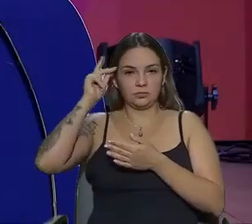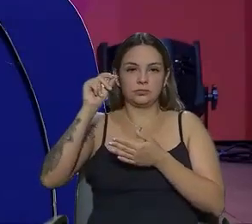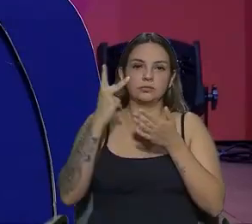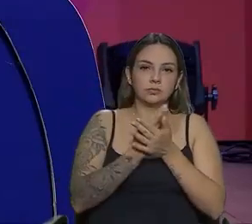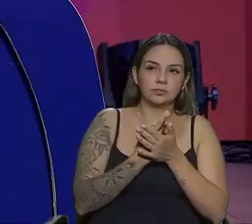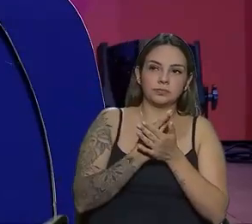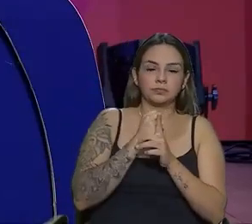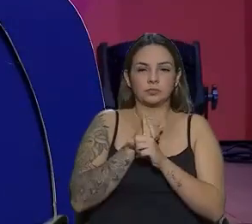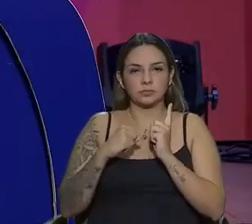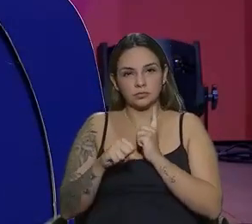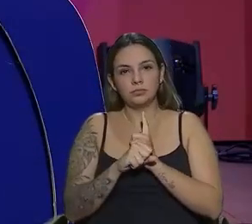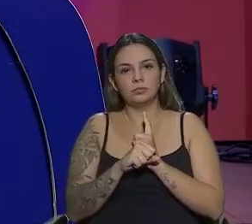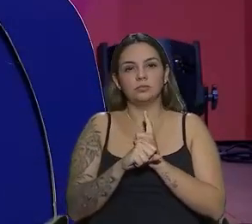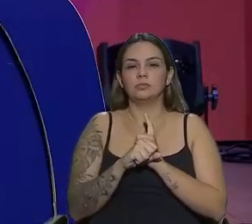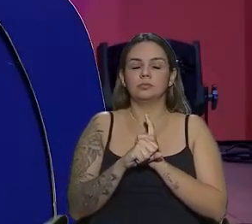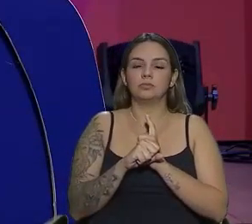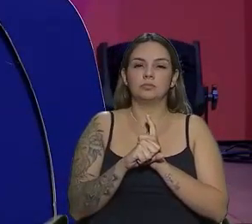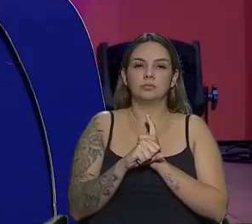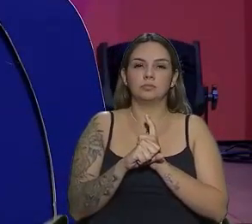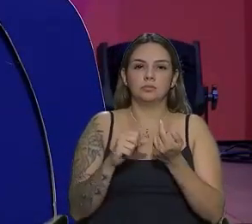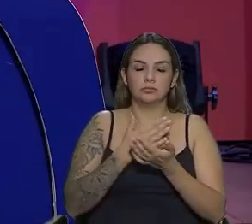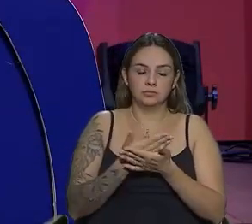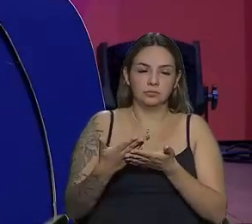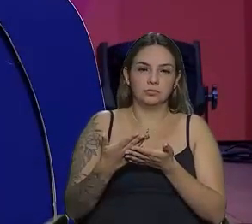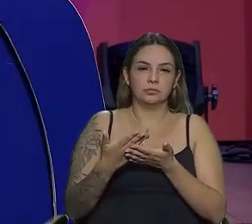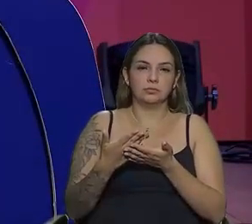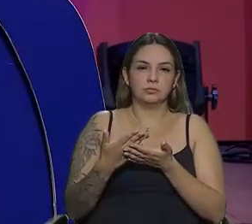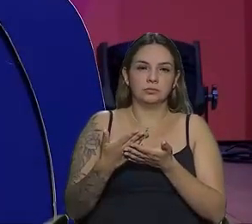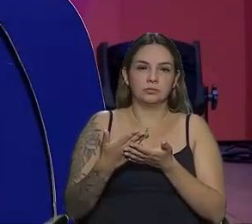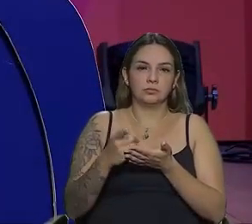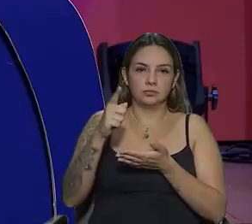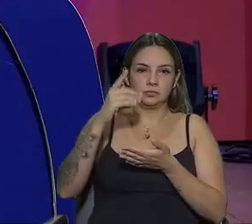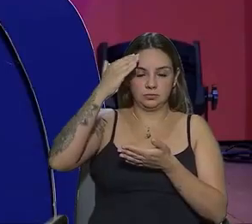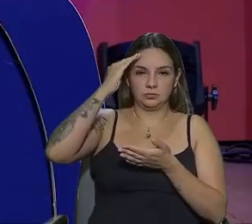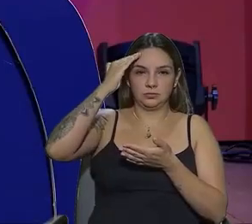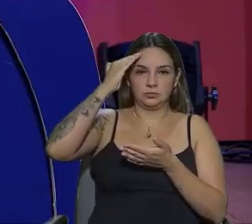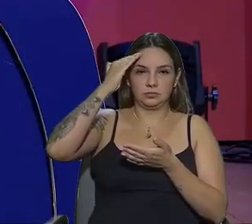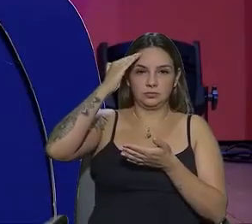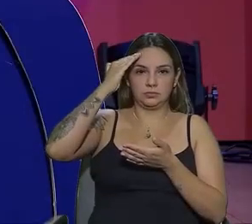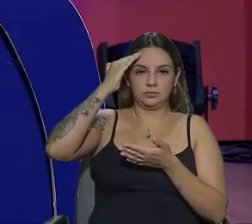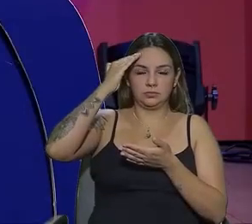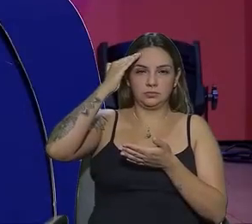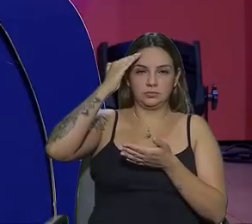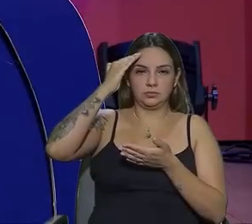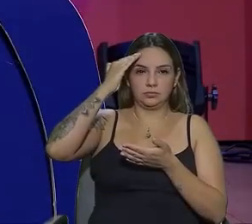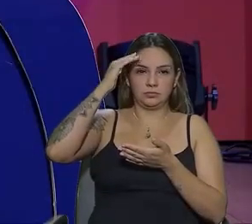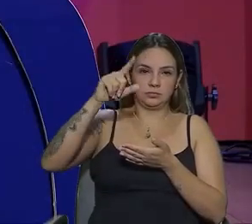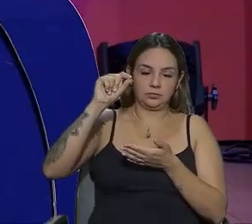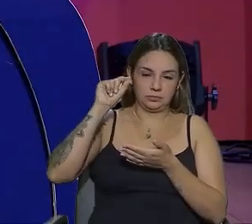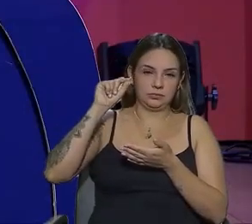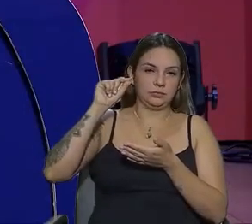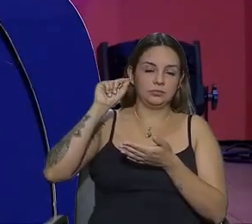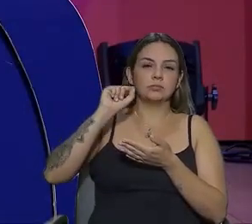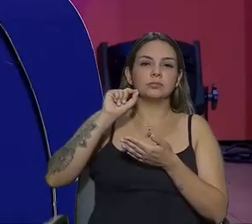o que acontece na sociedade, e a partir desse entendimento é que eu